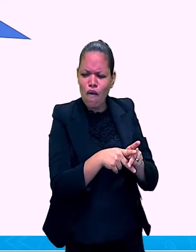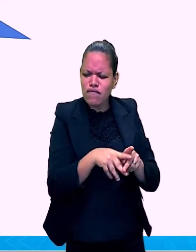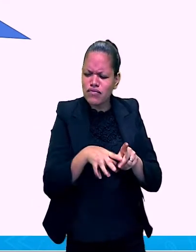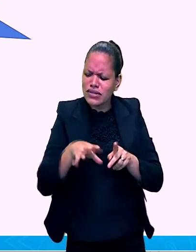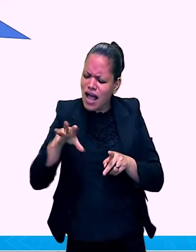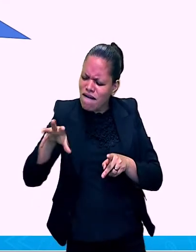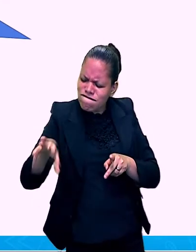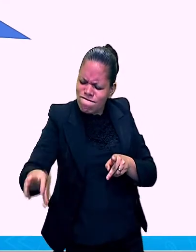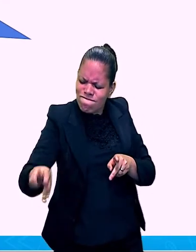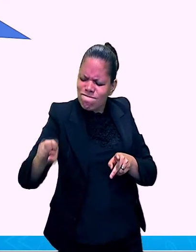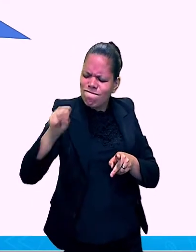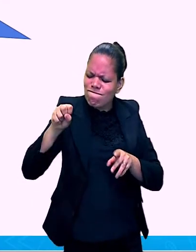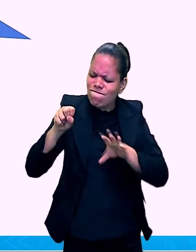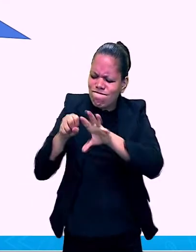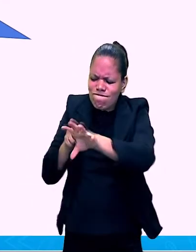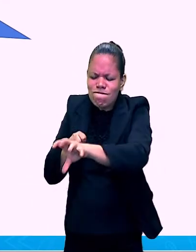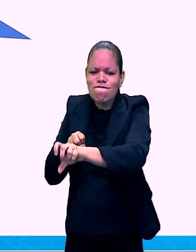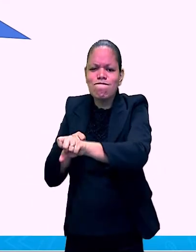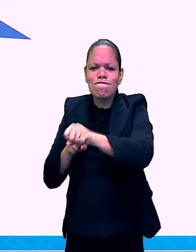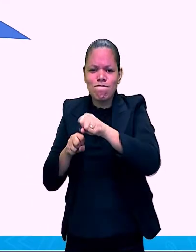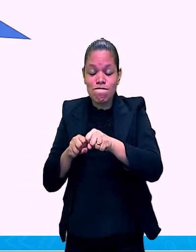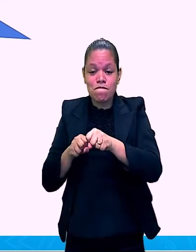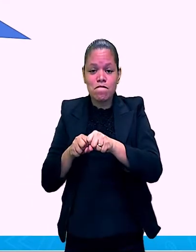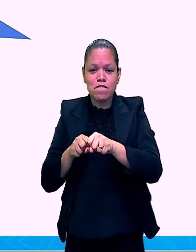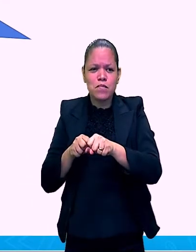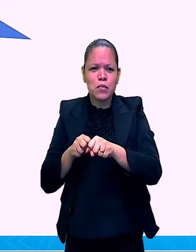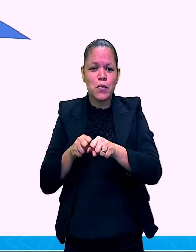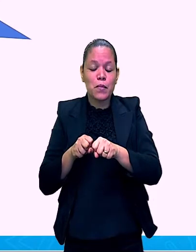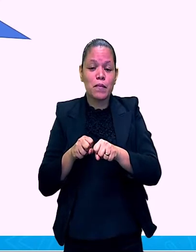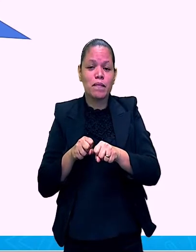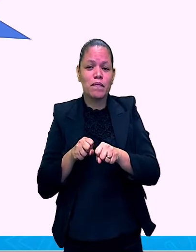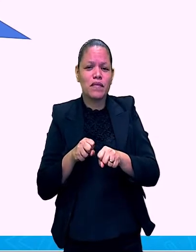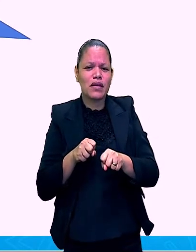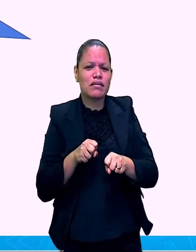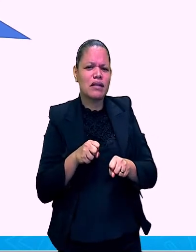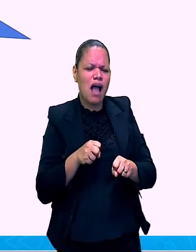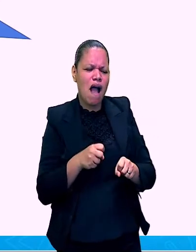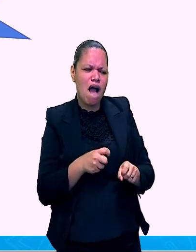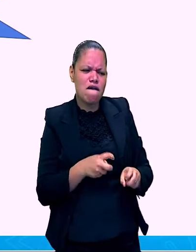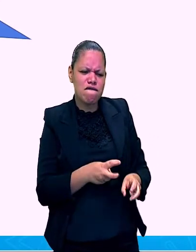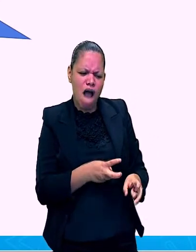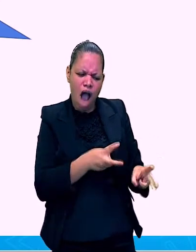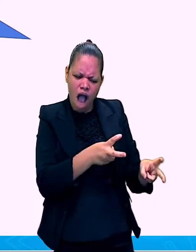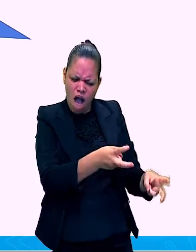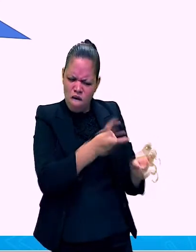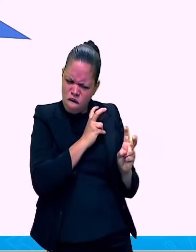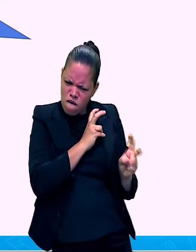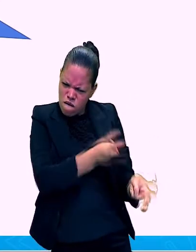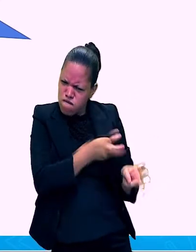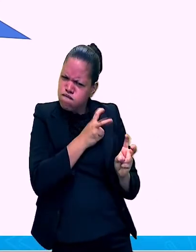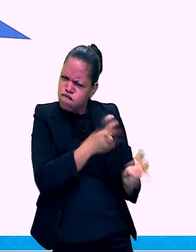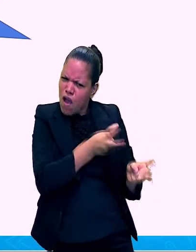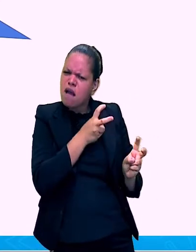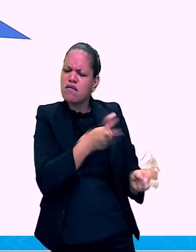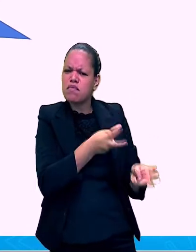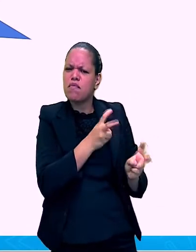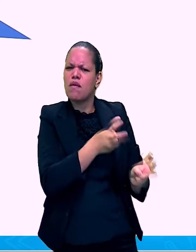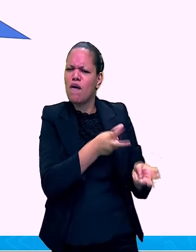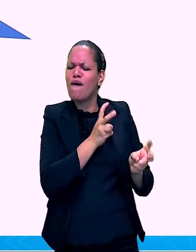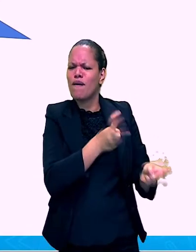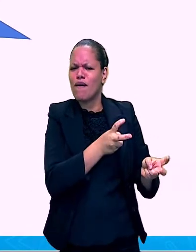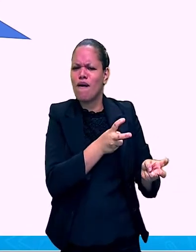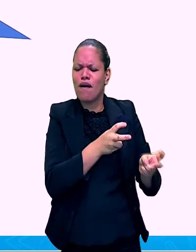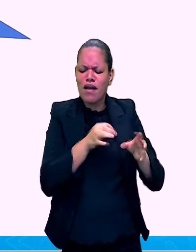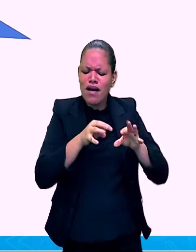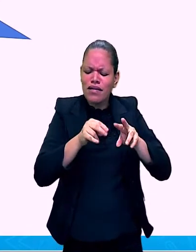materiais preciosos, certo? Ou outras coisas que a terra tivesse para oferecer. Como que esses